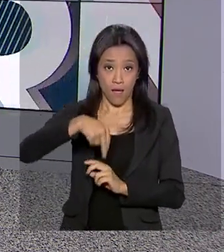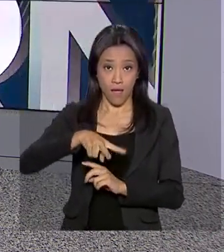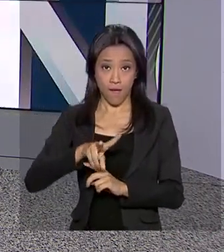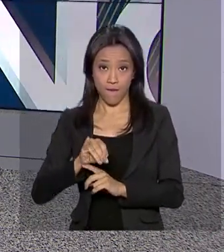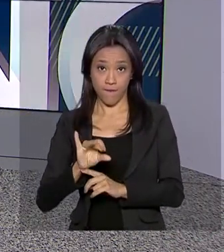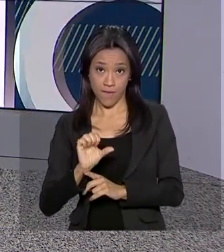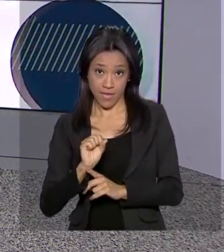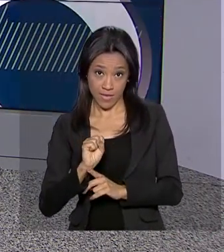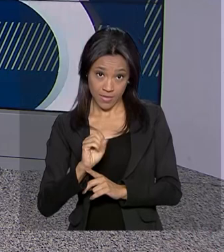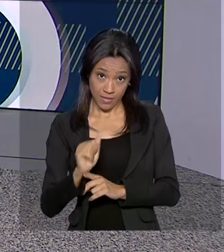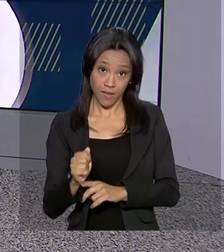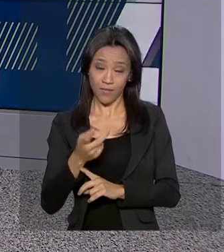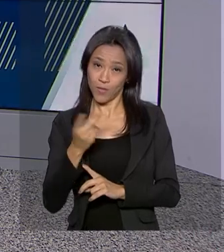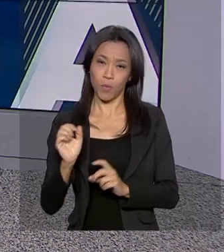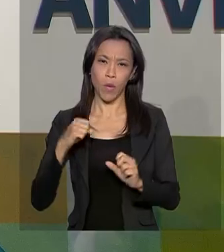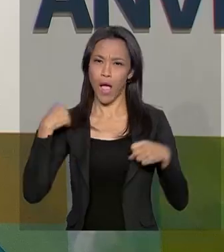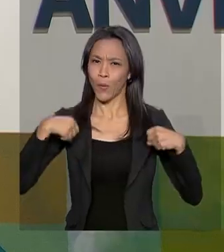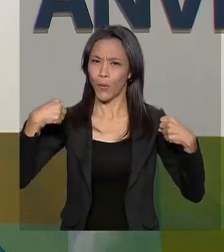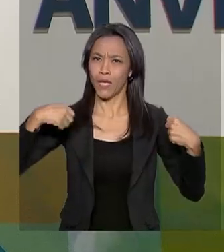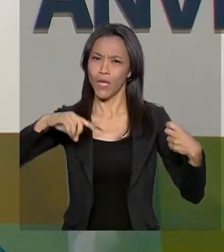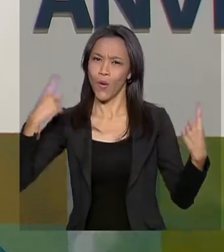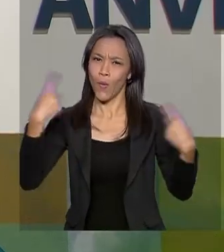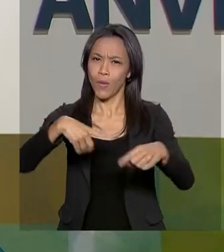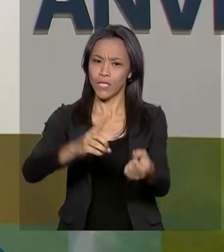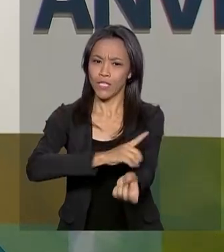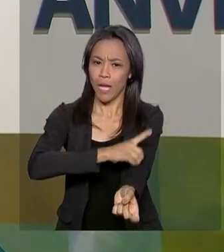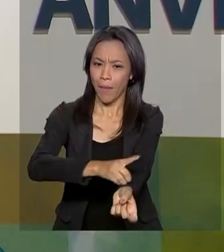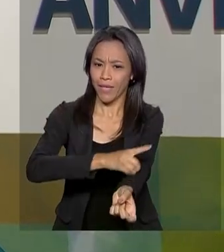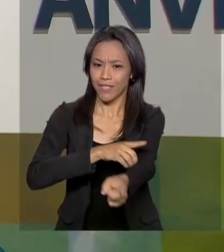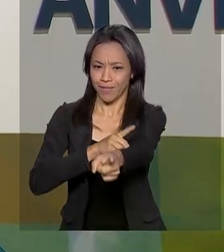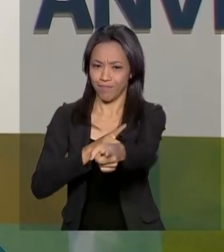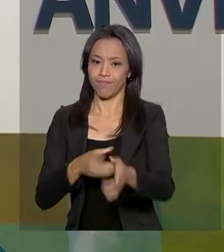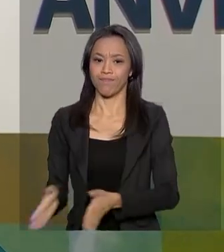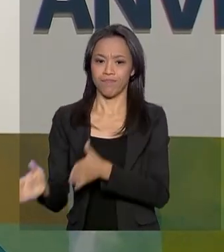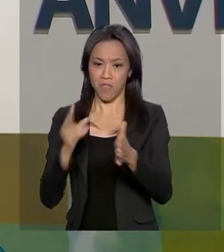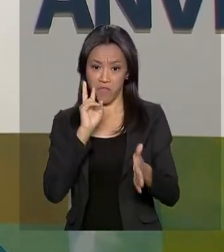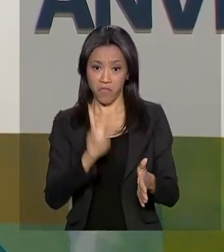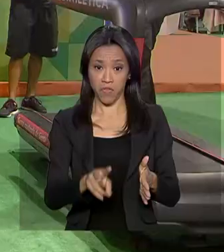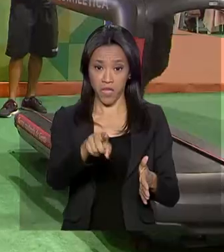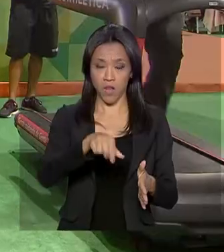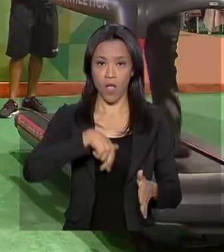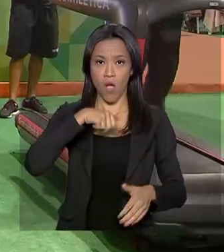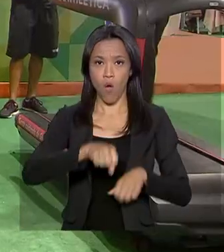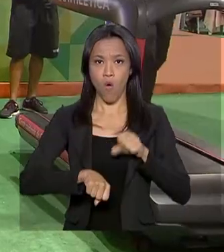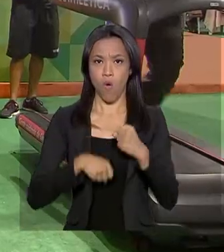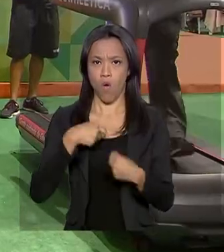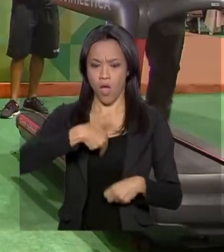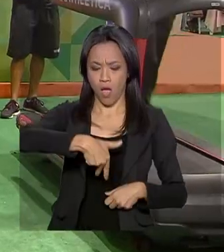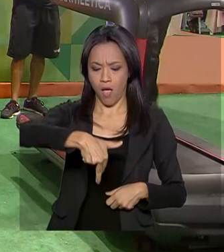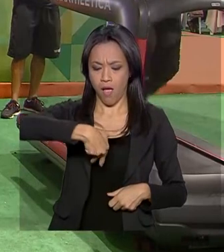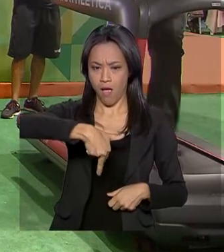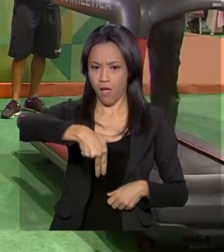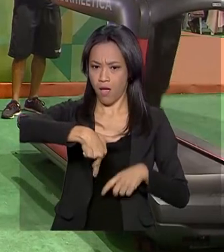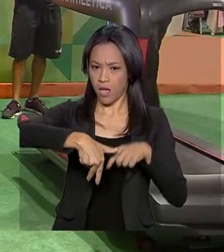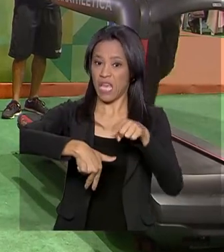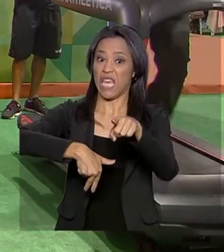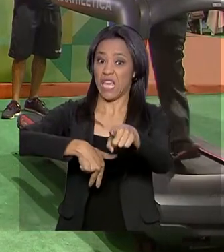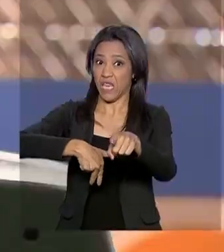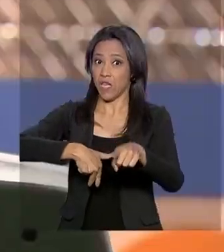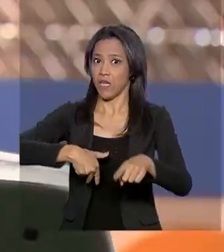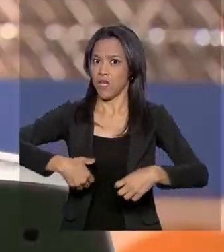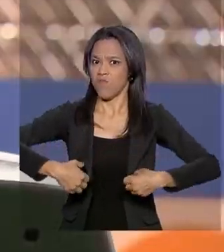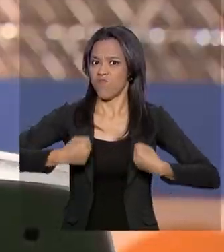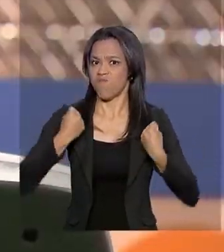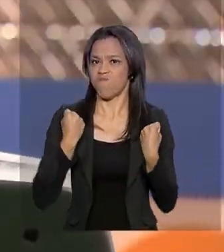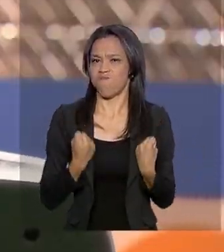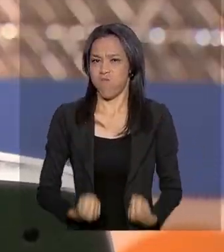corrida contra o diabetes. Quem vê o Fabiano na esteira nem imagina que ele chegou a pesar